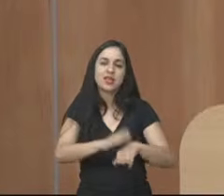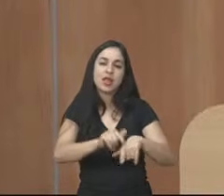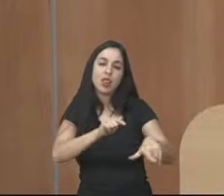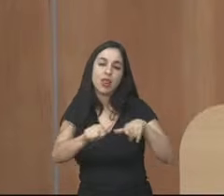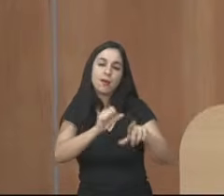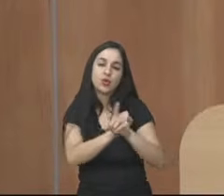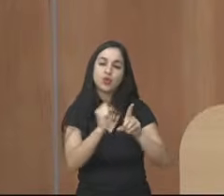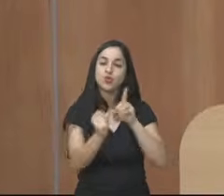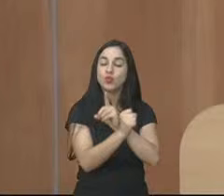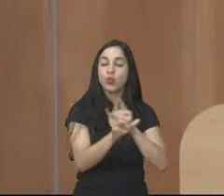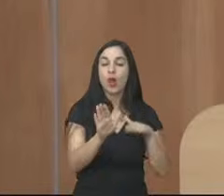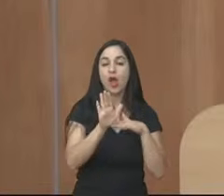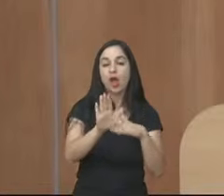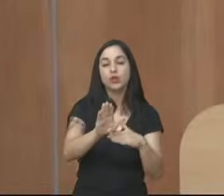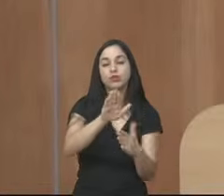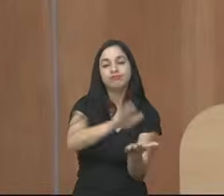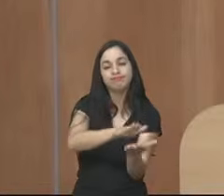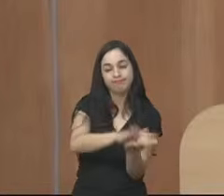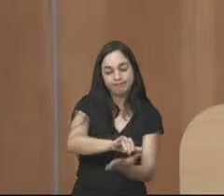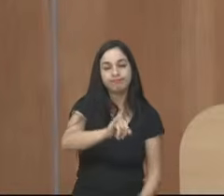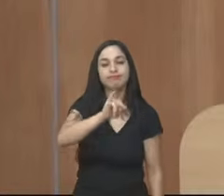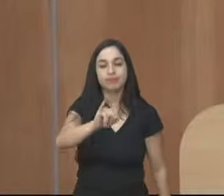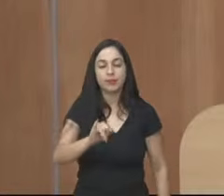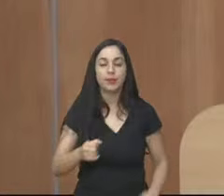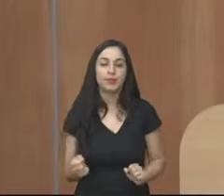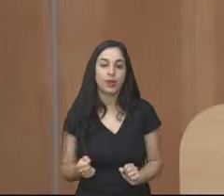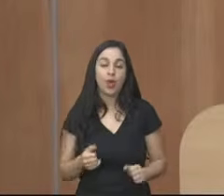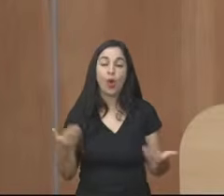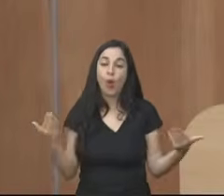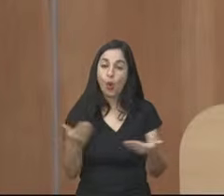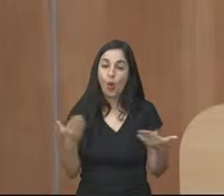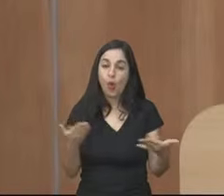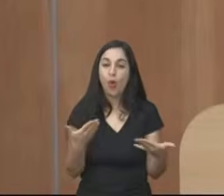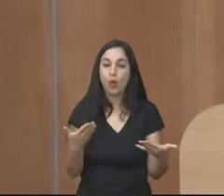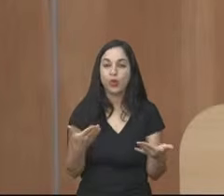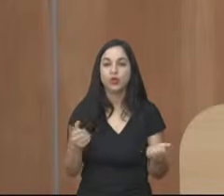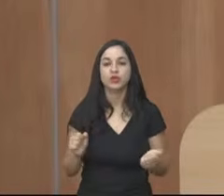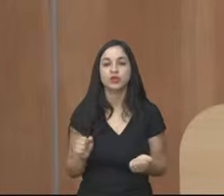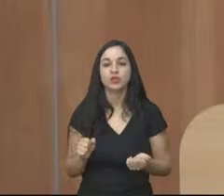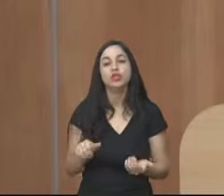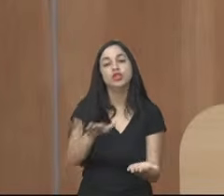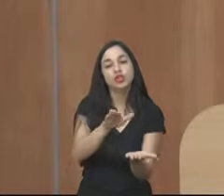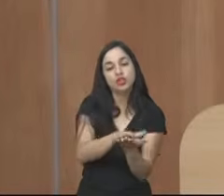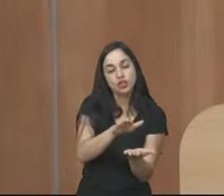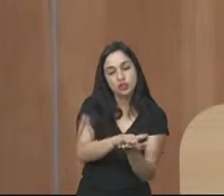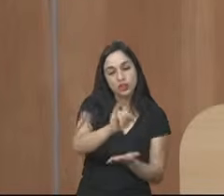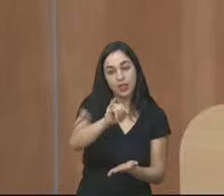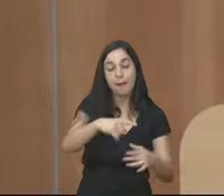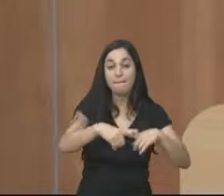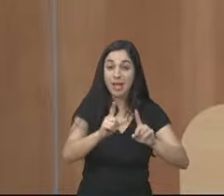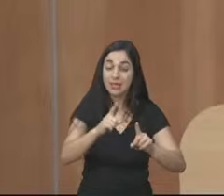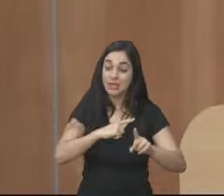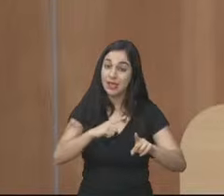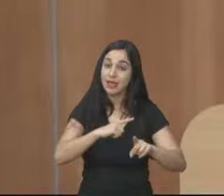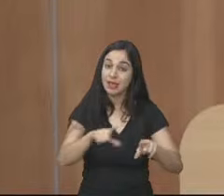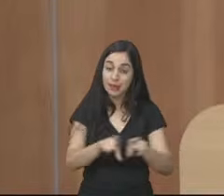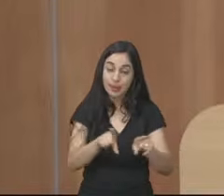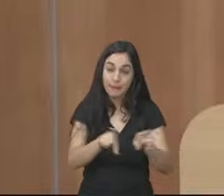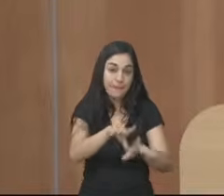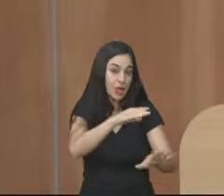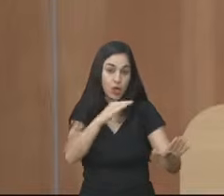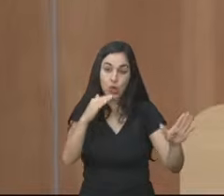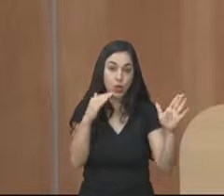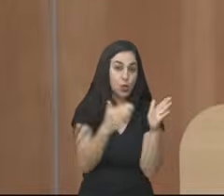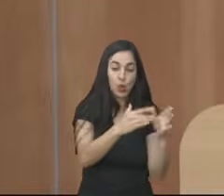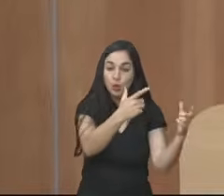na nossa cidade de Jacareí, né? Hoje não só em Jacareí, né? A Remar hoje são 70 unidades, gente, no mundo